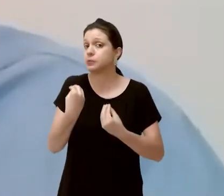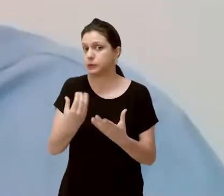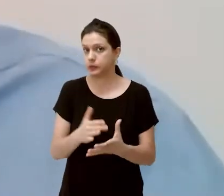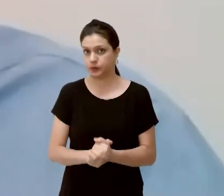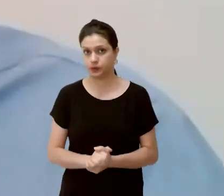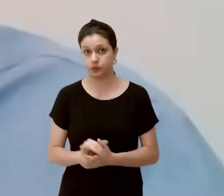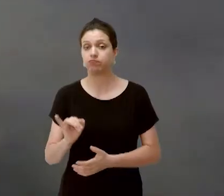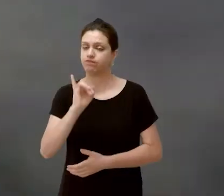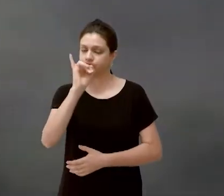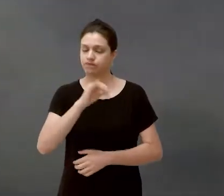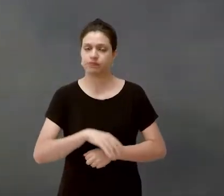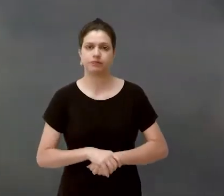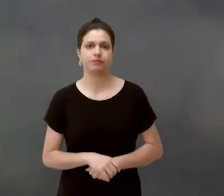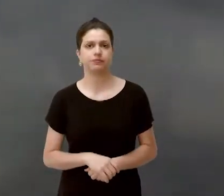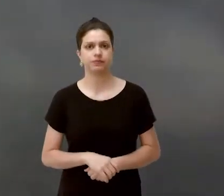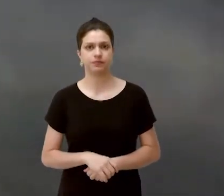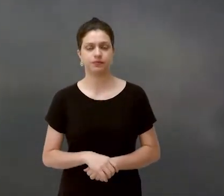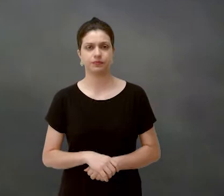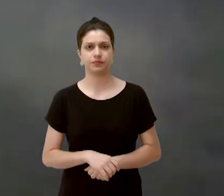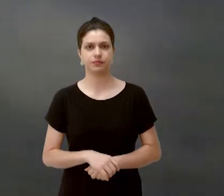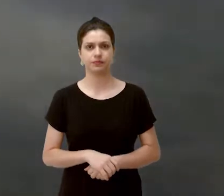de fiscalização.